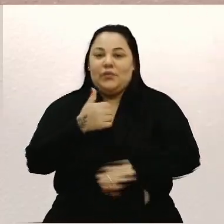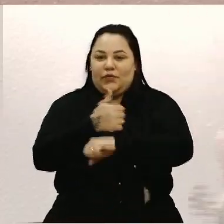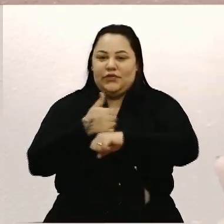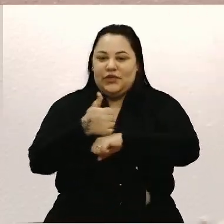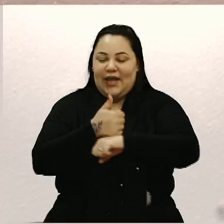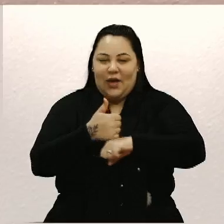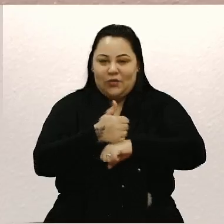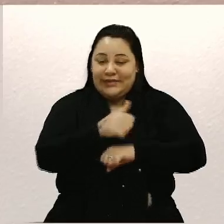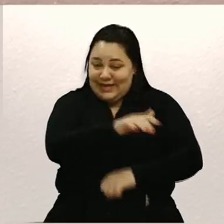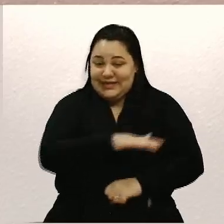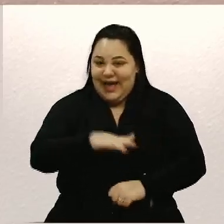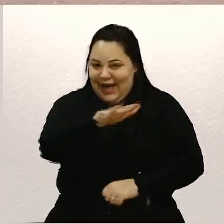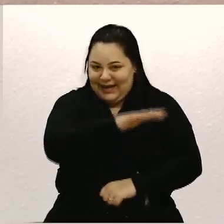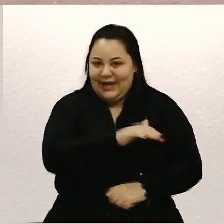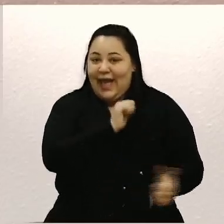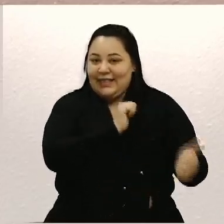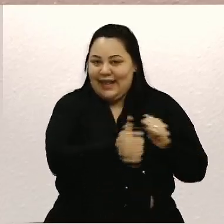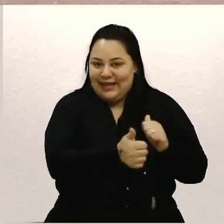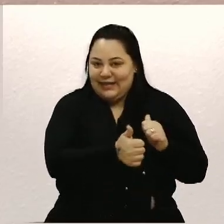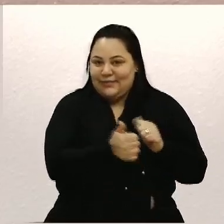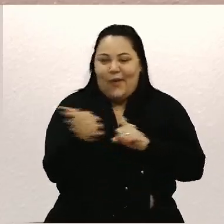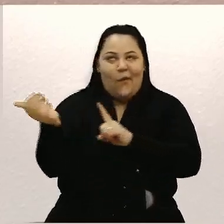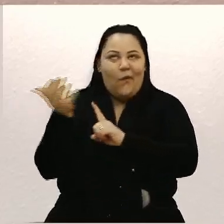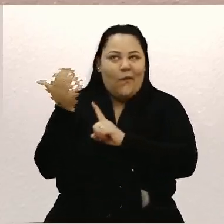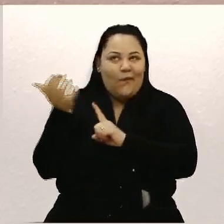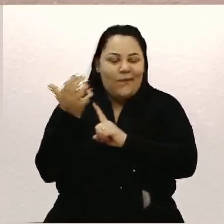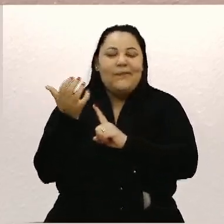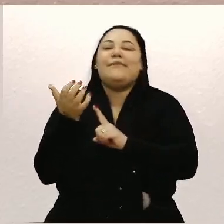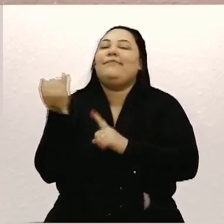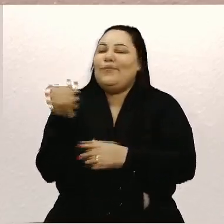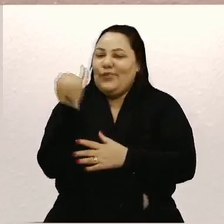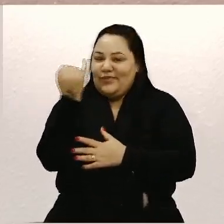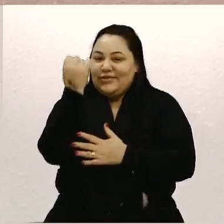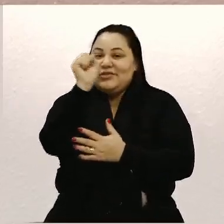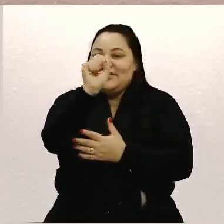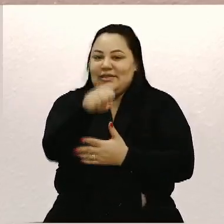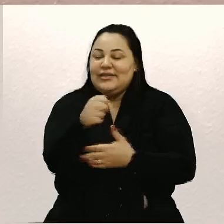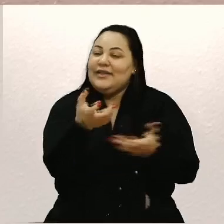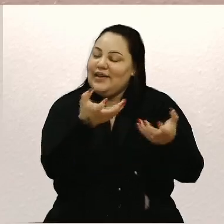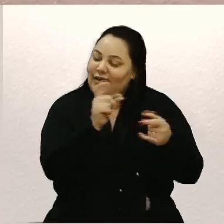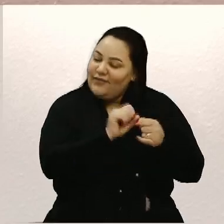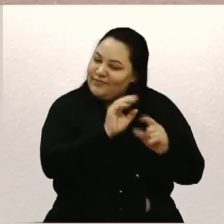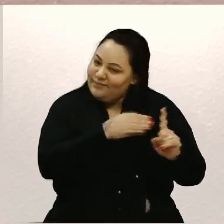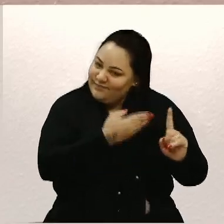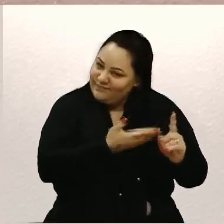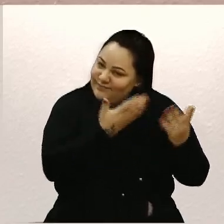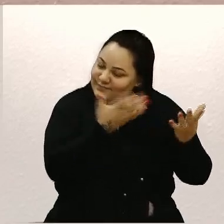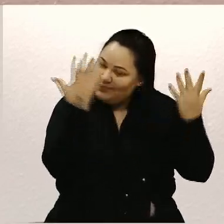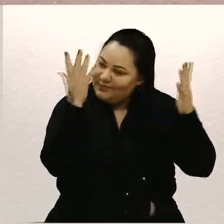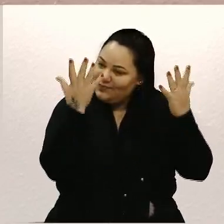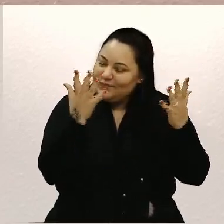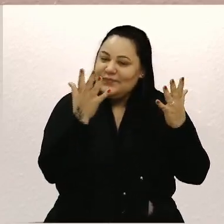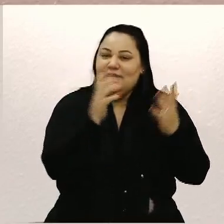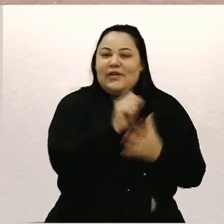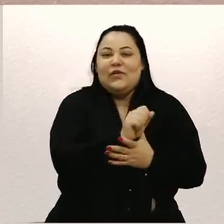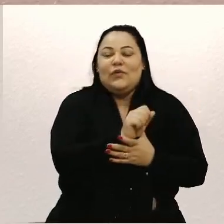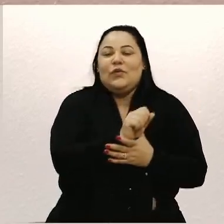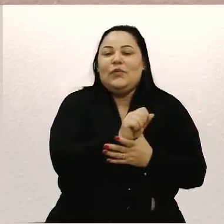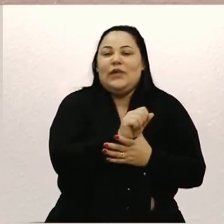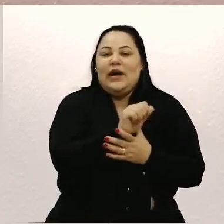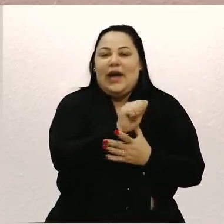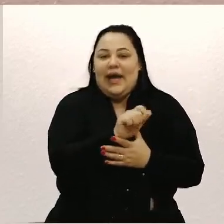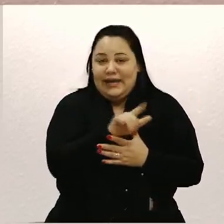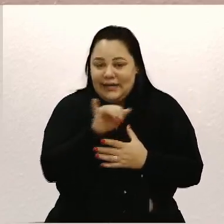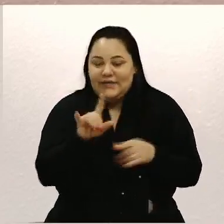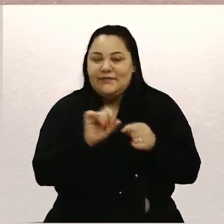um dos grandes atletas, uma inspiração, sem dúvida nenhuma, e quero fazer hoje também uma referência a ele, que é o Ali Silvestrin, que está fazendo